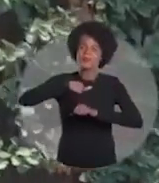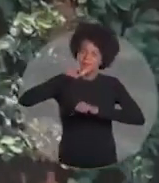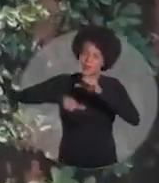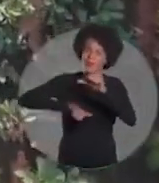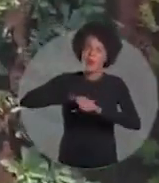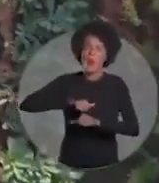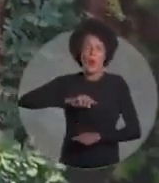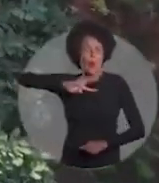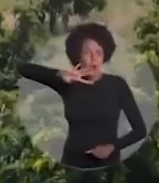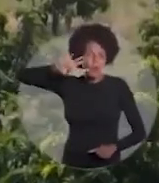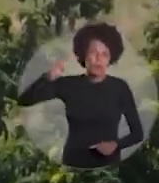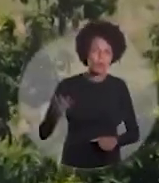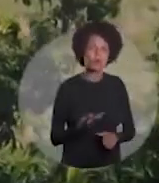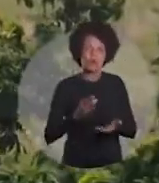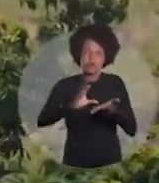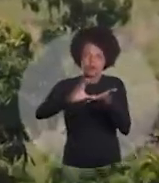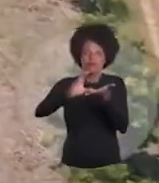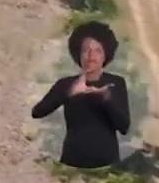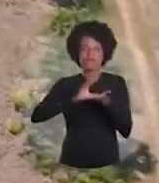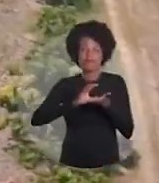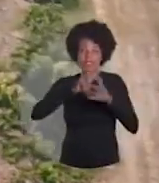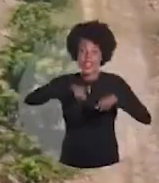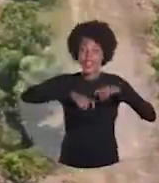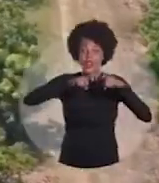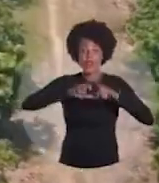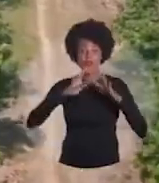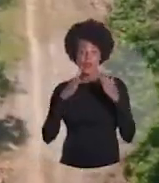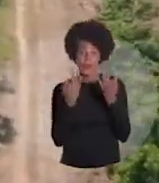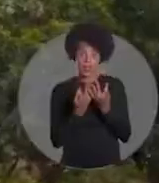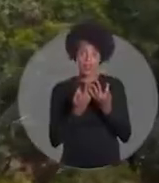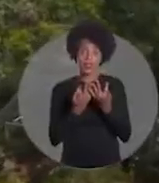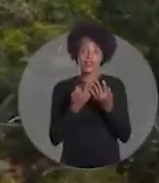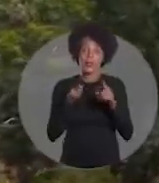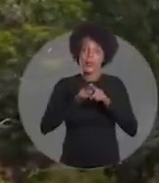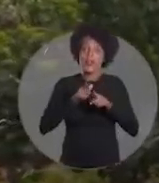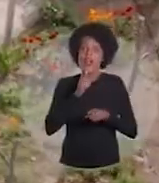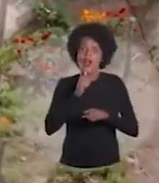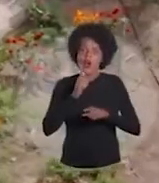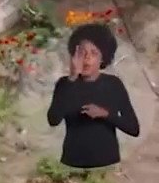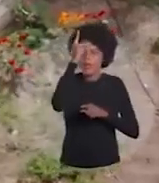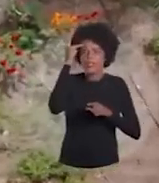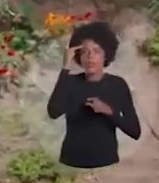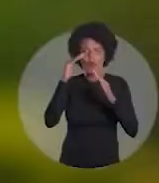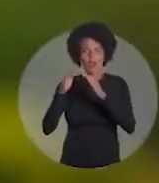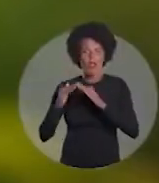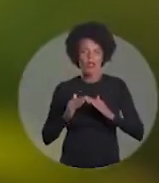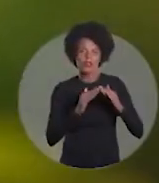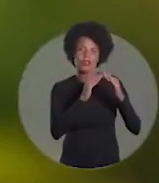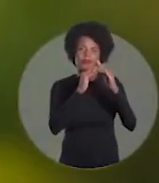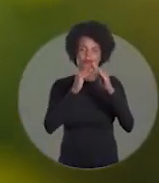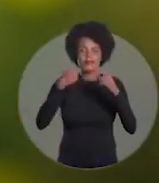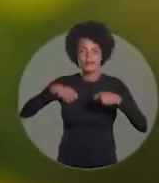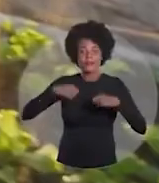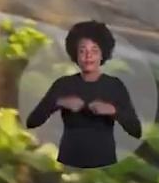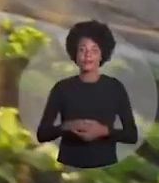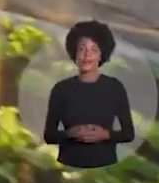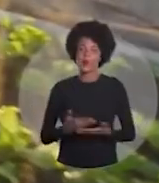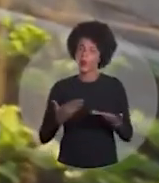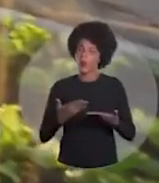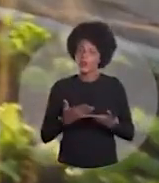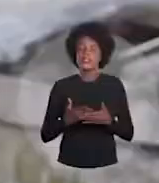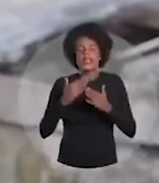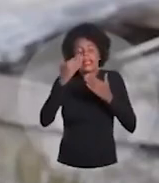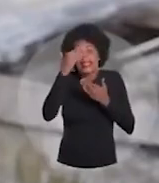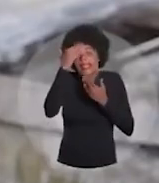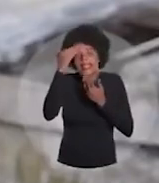com 4 bilhões de reais investidos na agricultura familiar e água para quem mais precisa. Hoje nós vivemos,